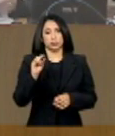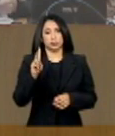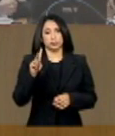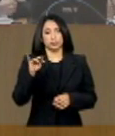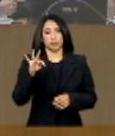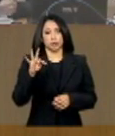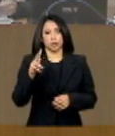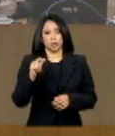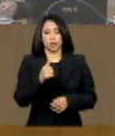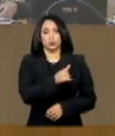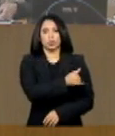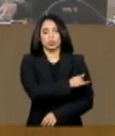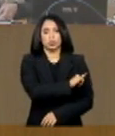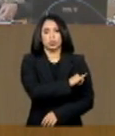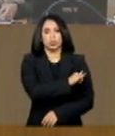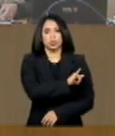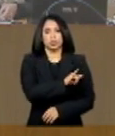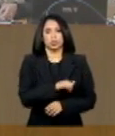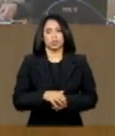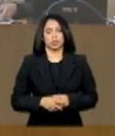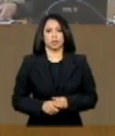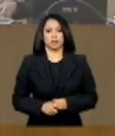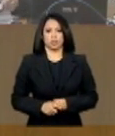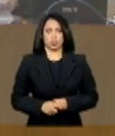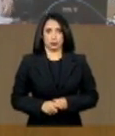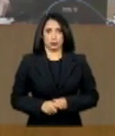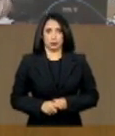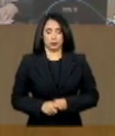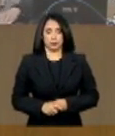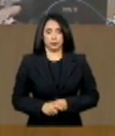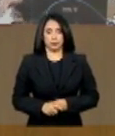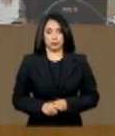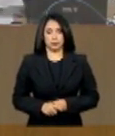do rio de janeiro 104 27 anos também